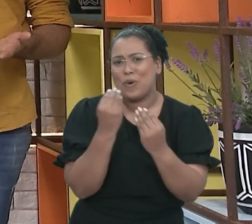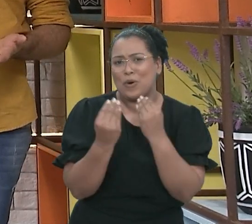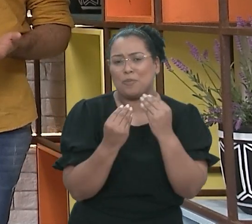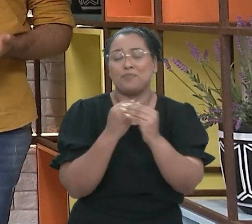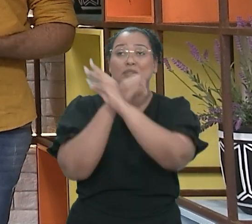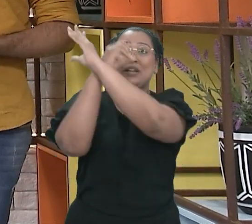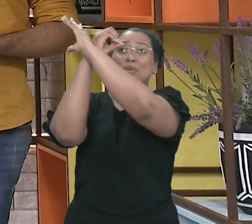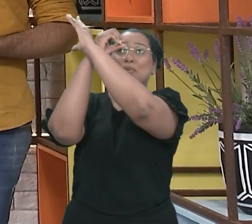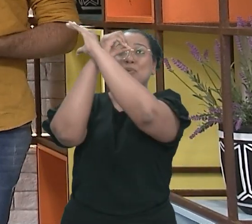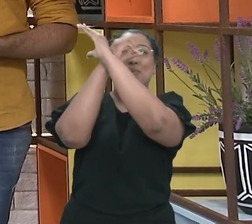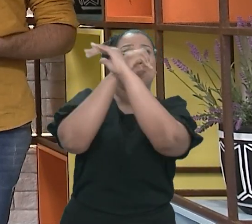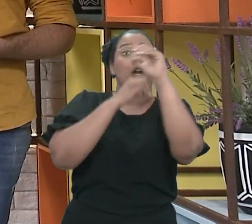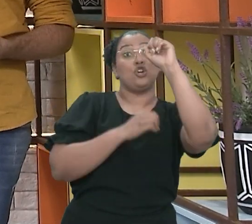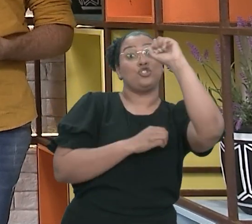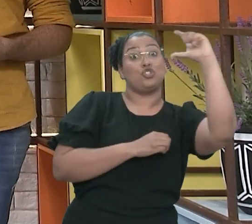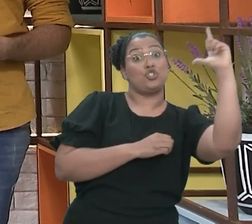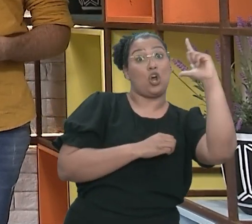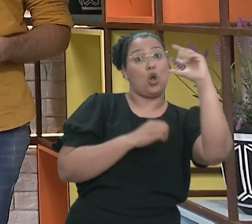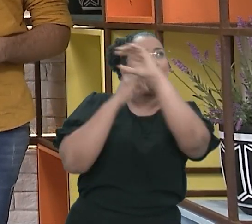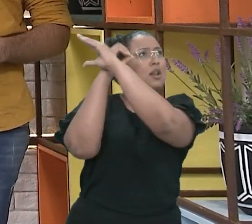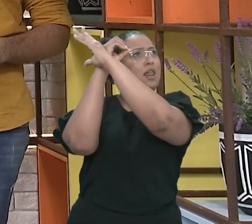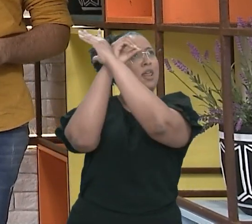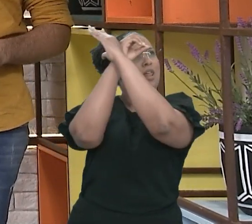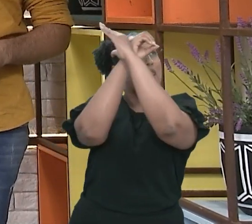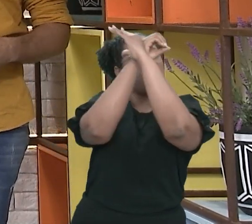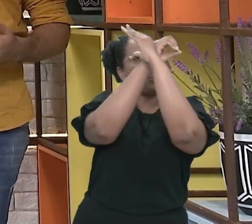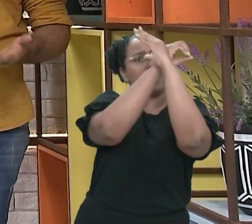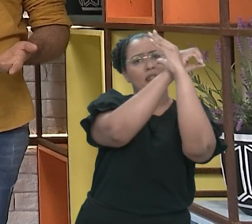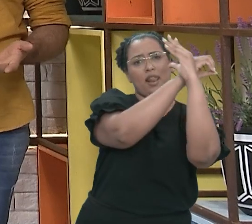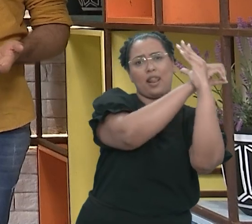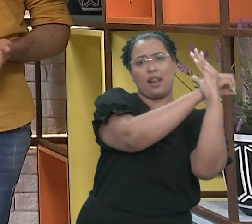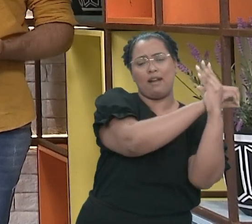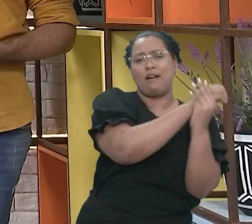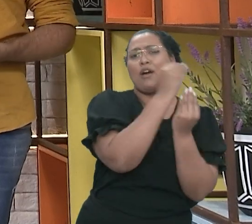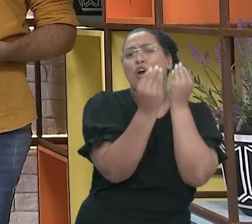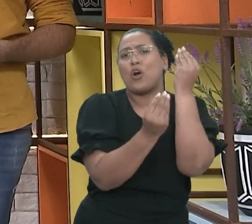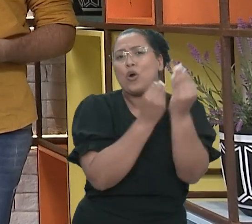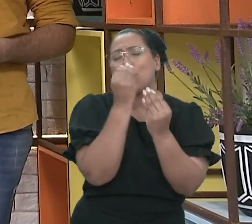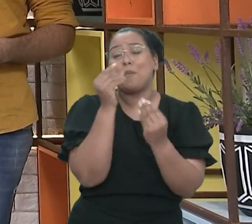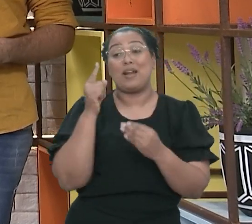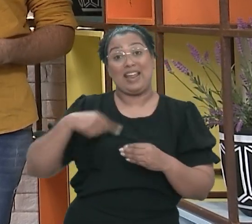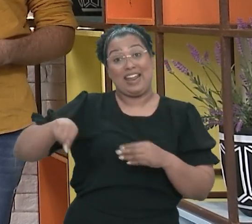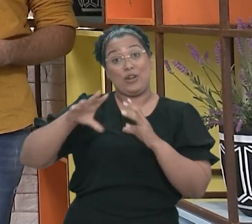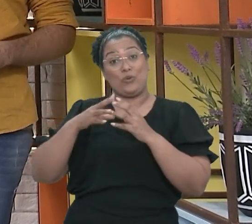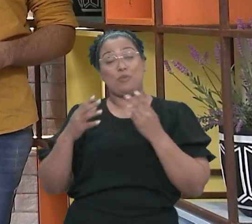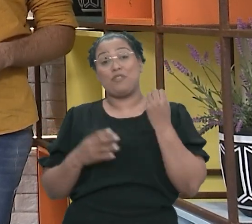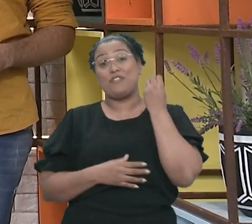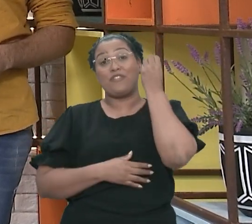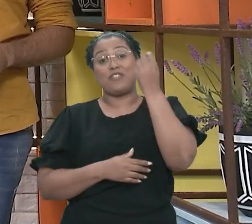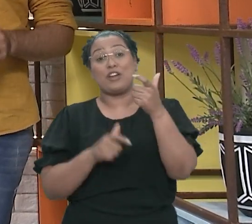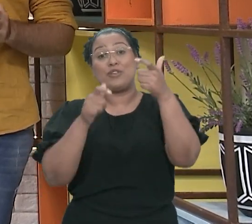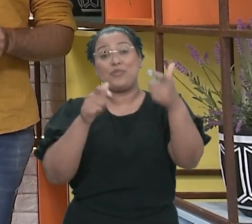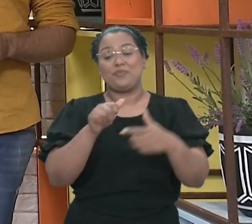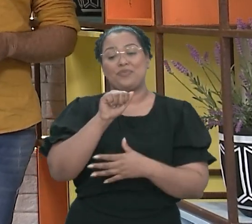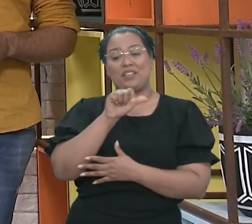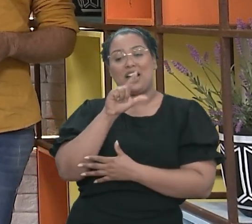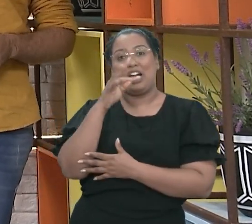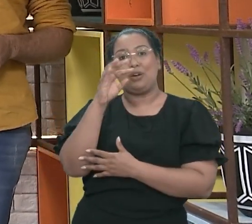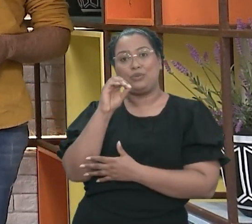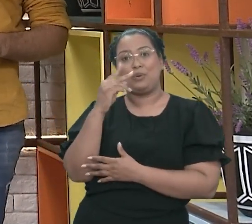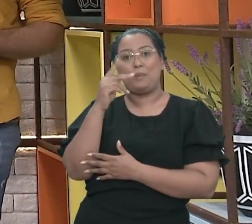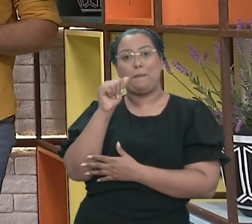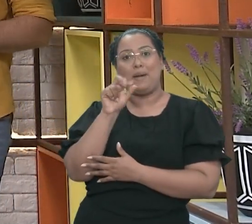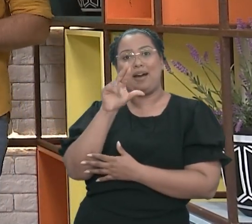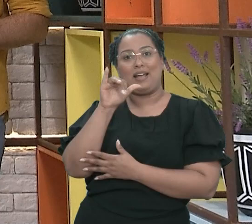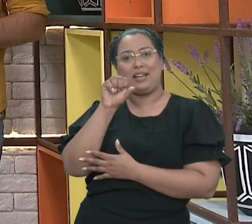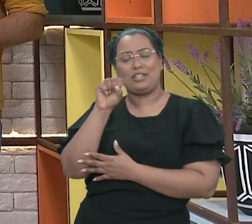direção ao Sol. E o registro astronômico é fruto de uma viagem para Alto Paraíso de Goiás e foi feito no dia 29 de